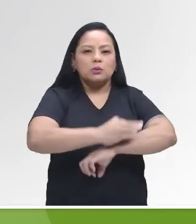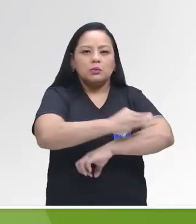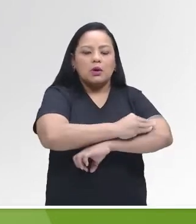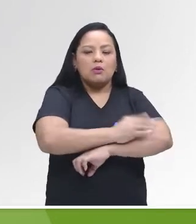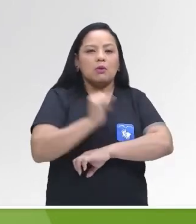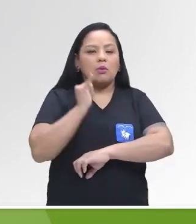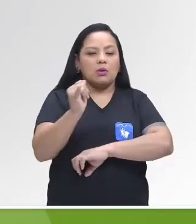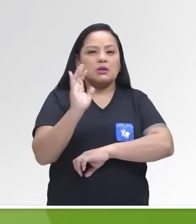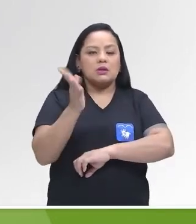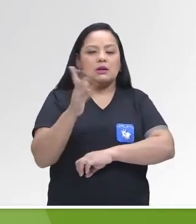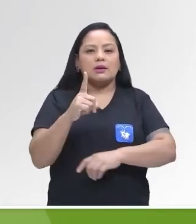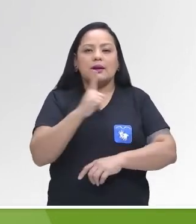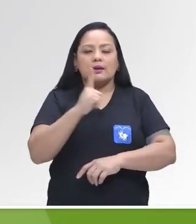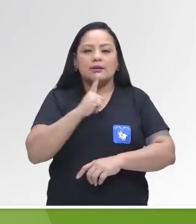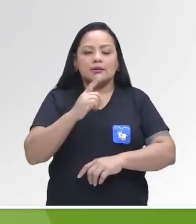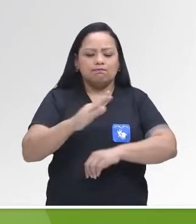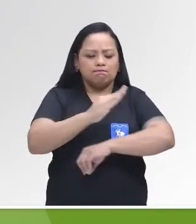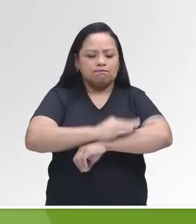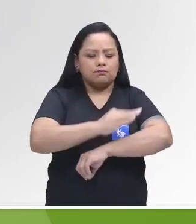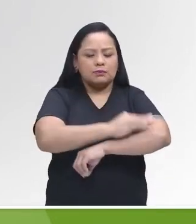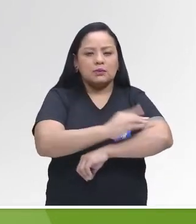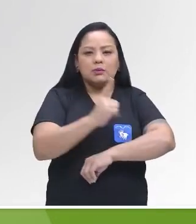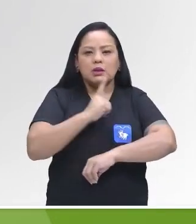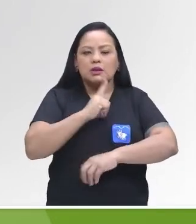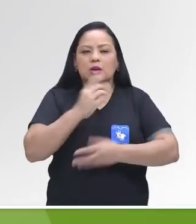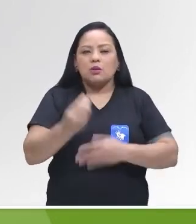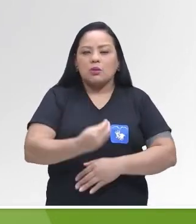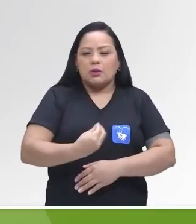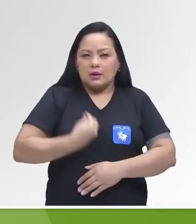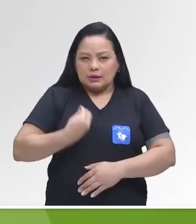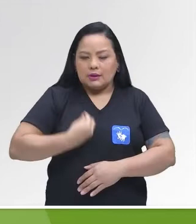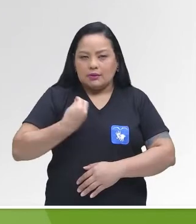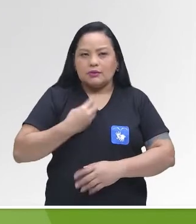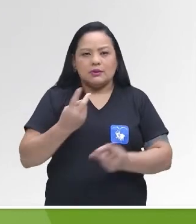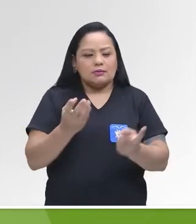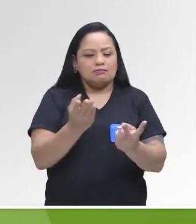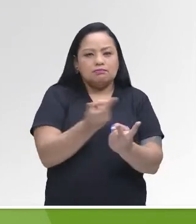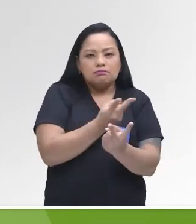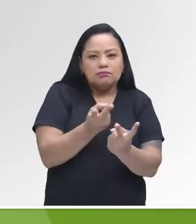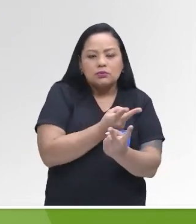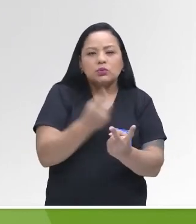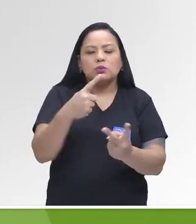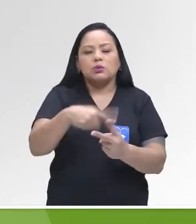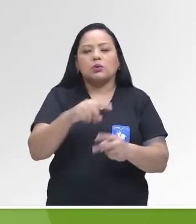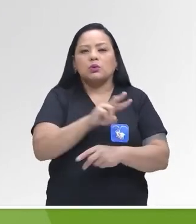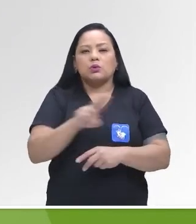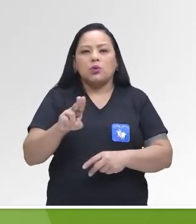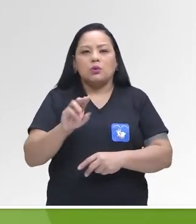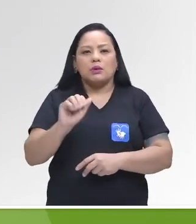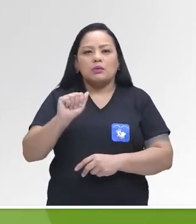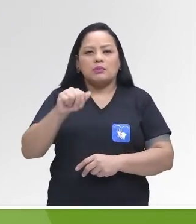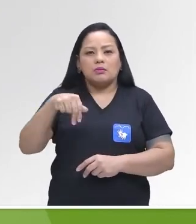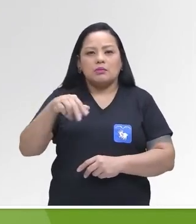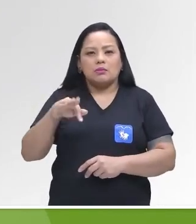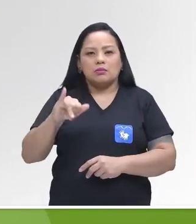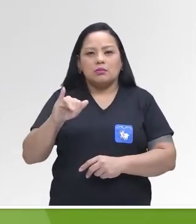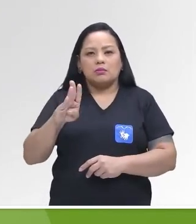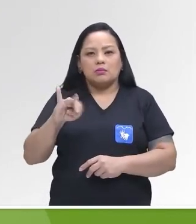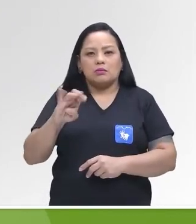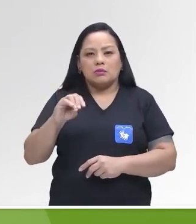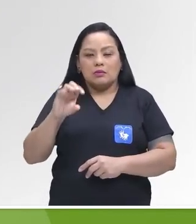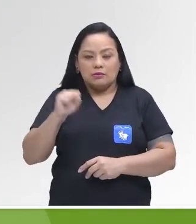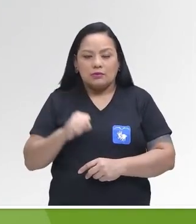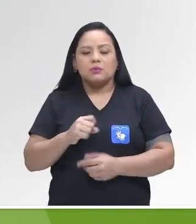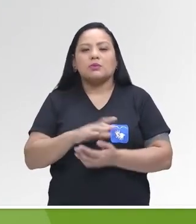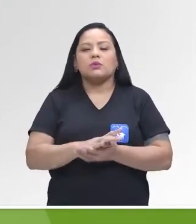falei para vocês, eles têm essa vida dupla, né? Por isso eles recebem o nome de anfíbios.